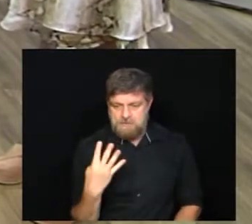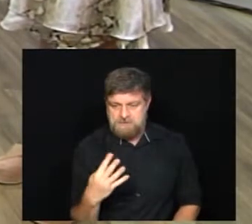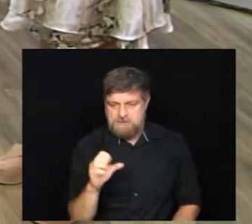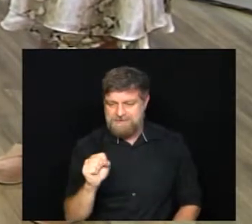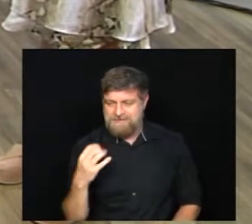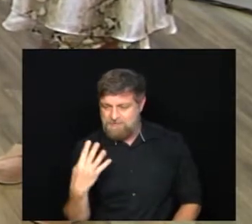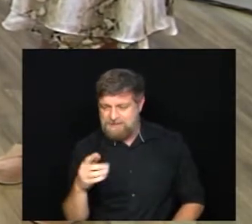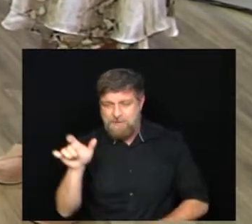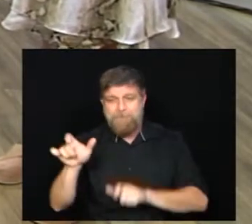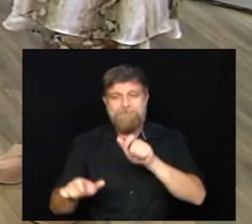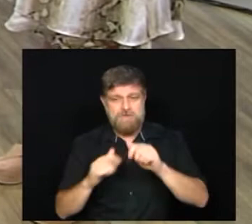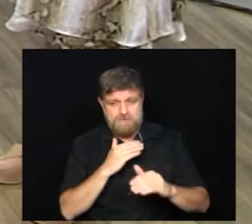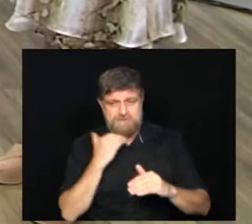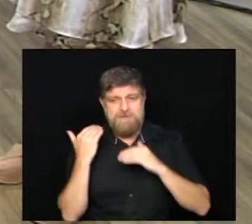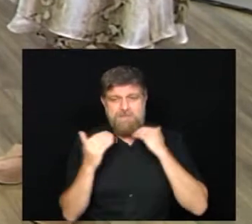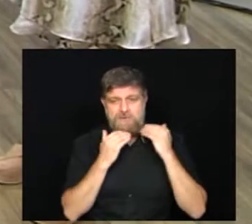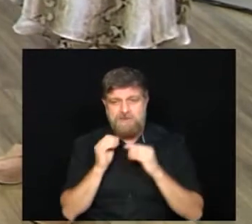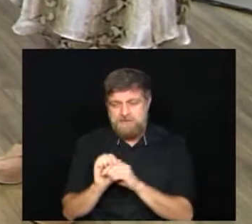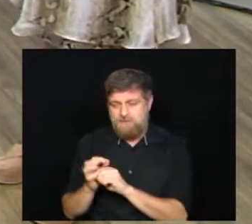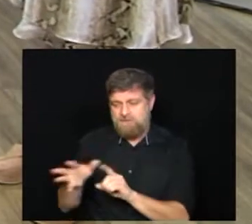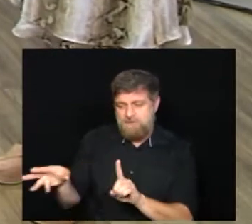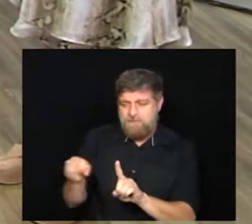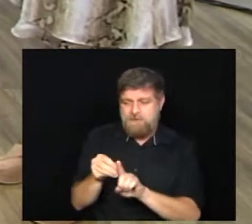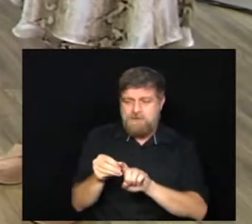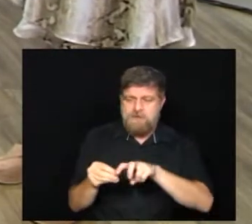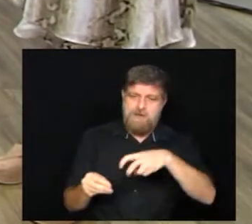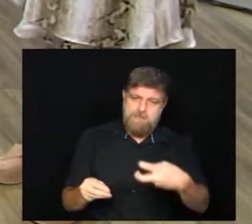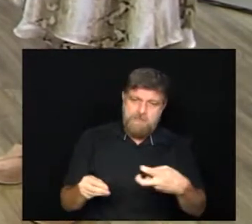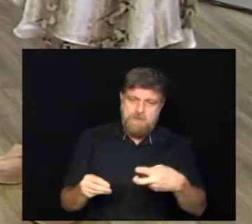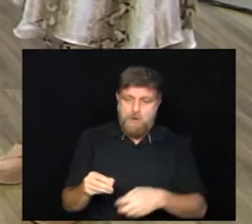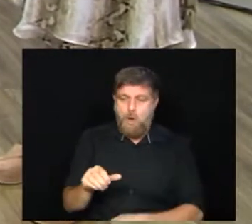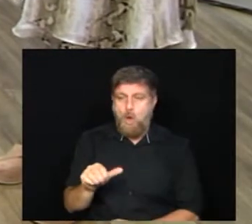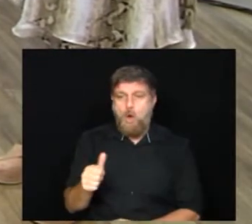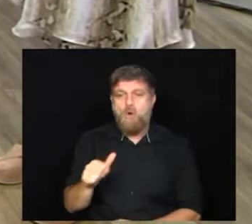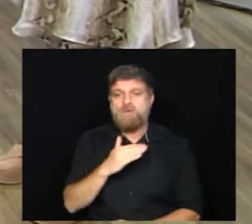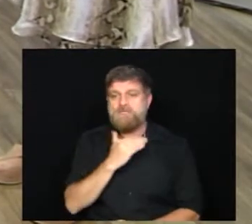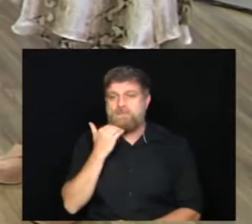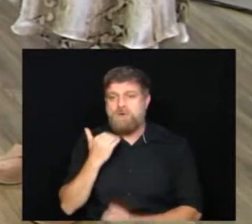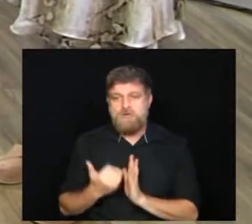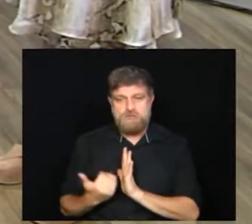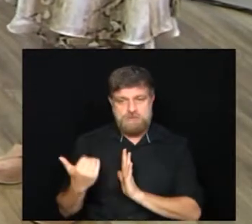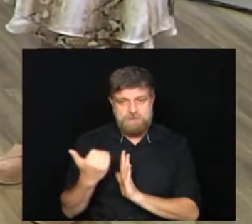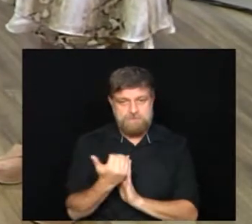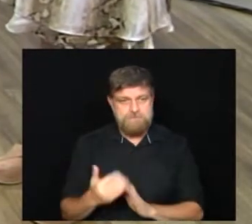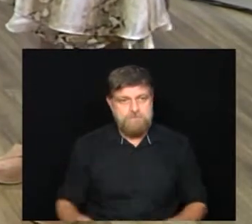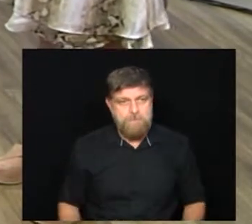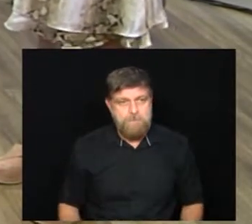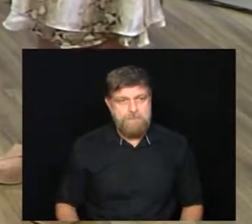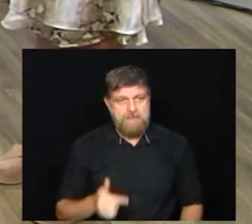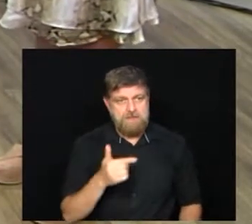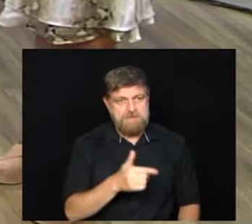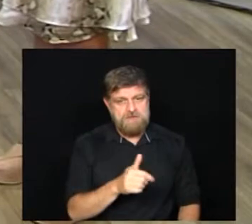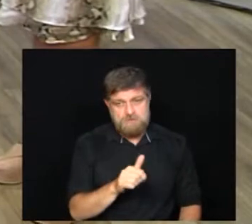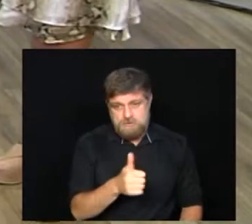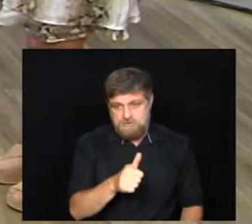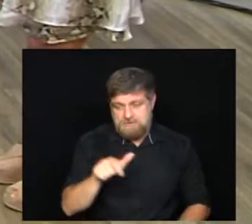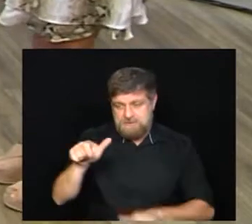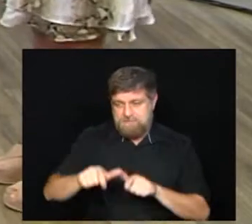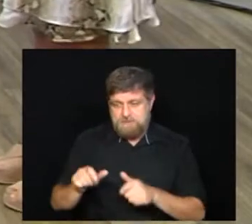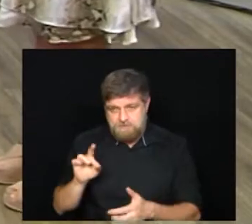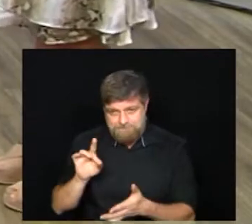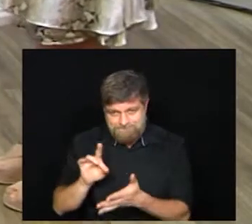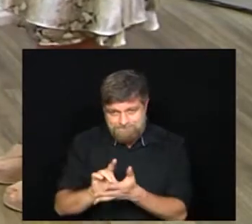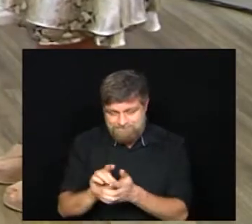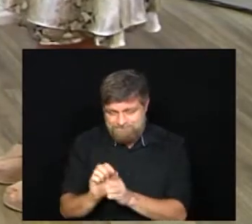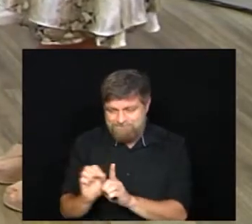4.484 mortes devido à Covid-19. São 11 óbitos a mais. E esses 211 casos mostram que a doença